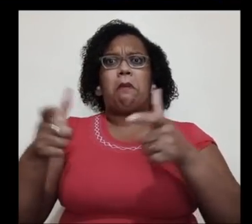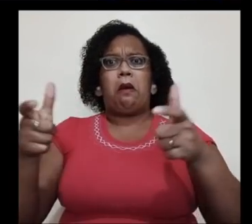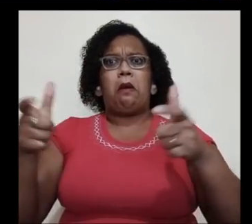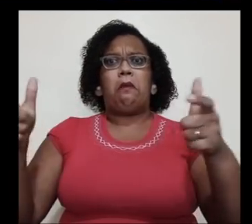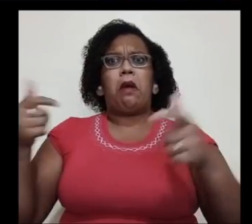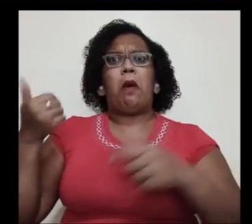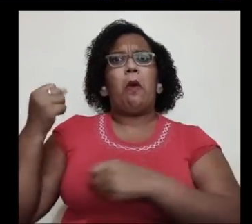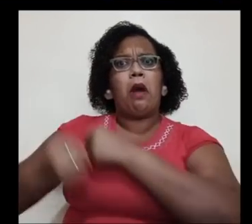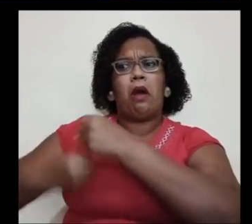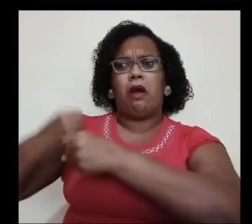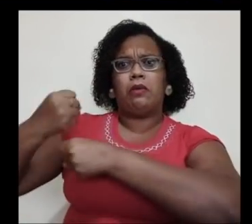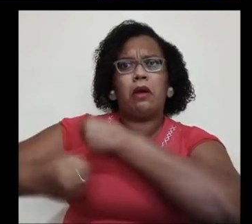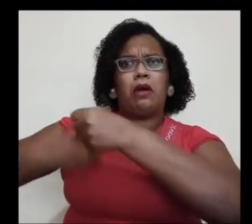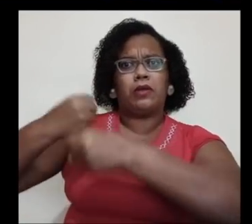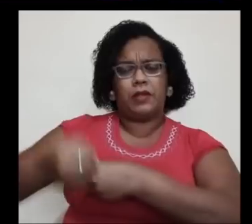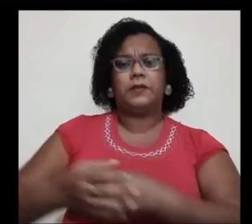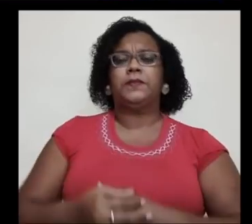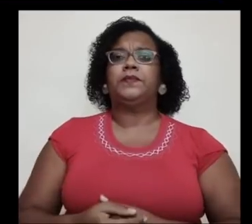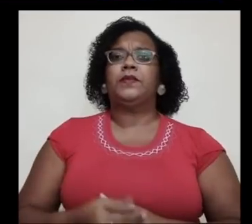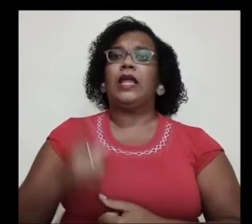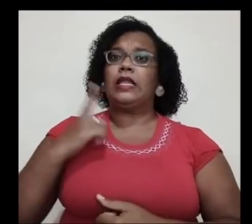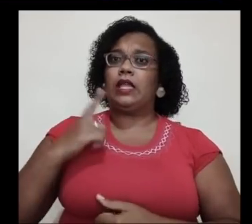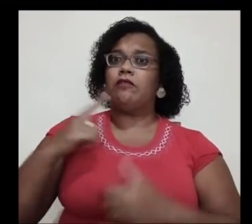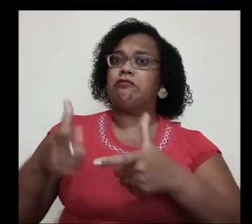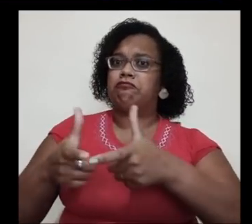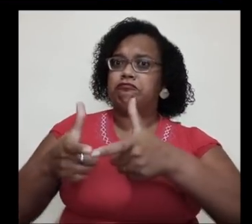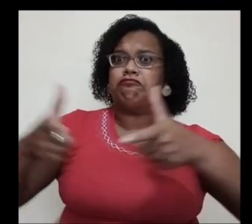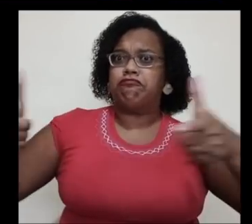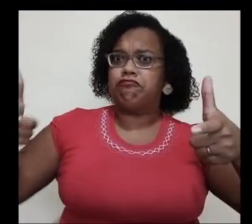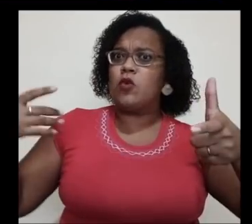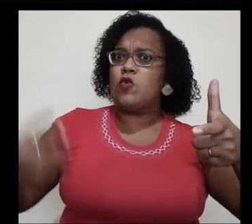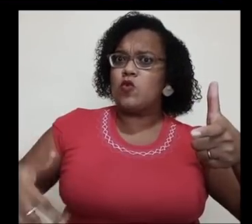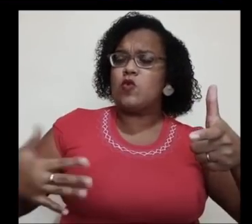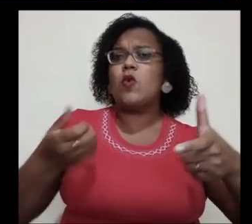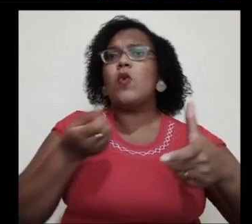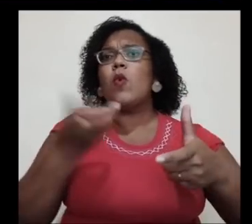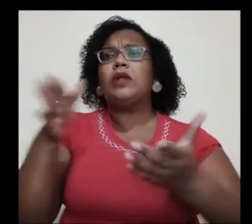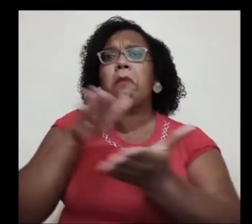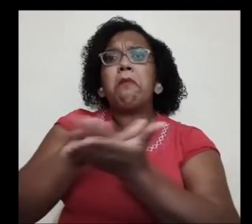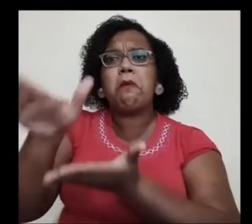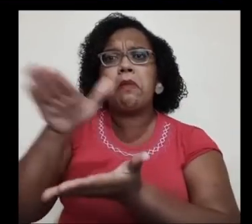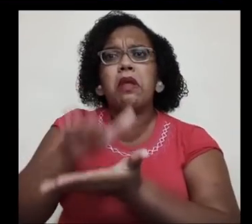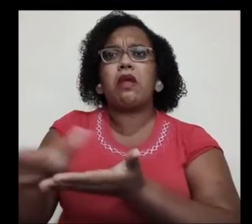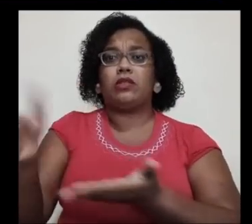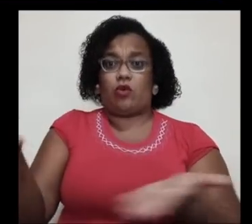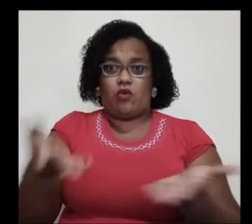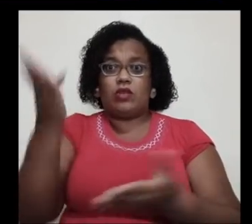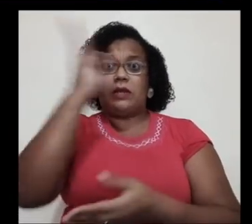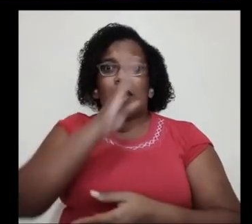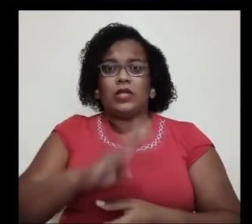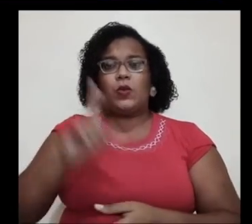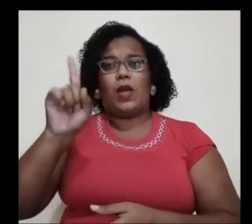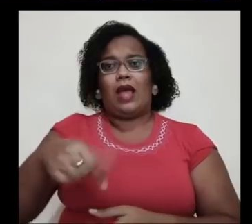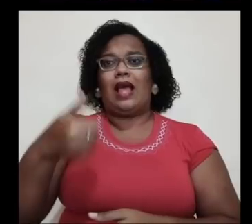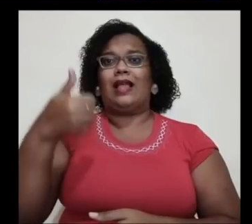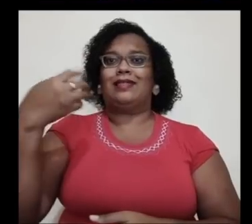crescimento substantivo do número de publicações. Hoje o Brasil está em 14º lugar. Poderia certamente estar numa posição melhor e